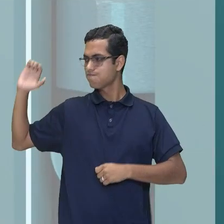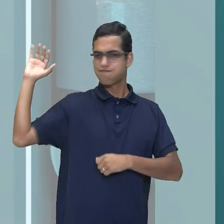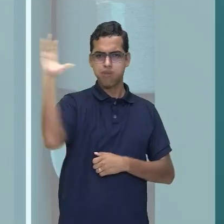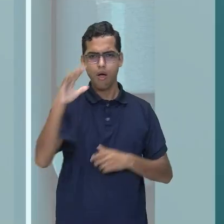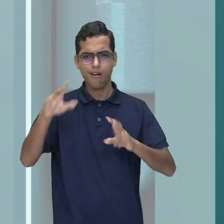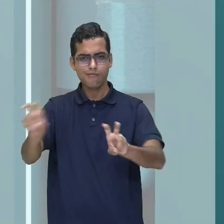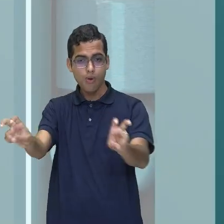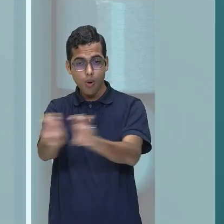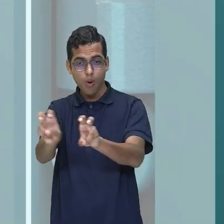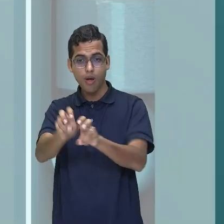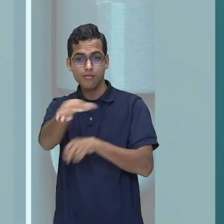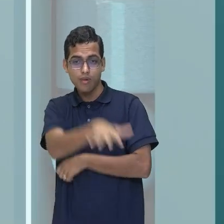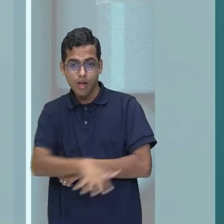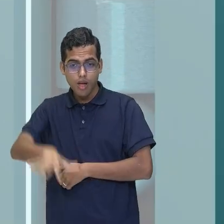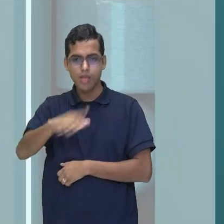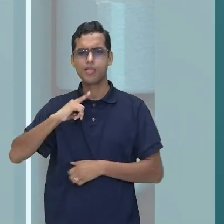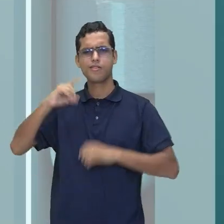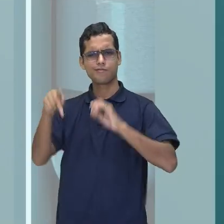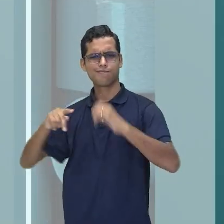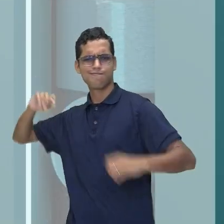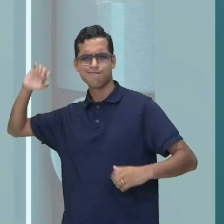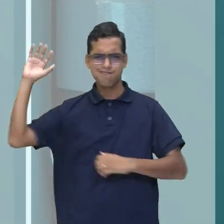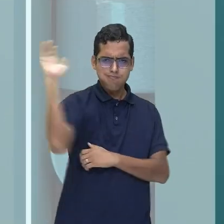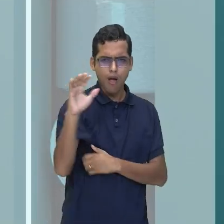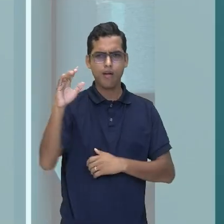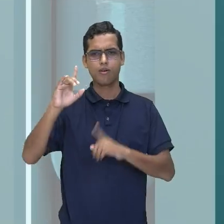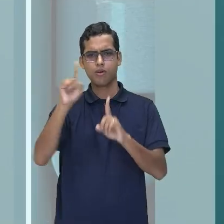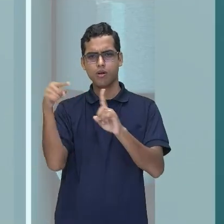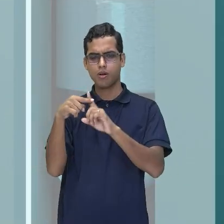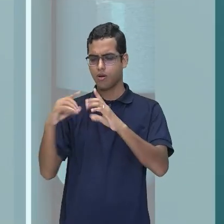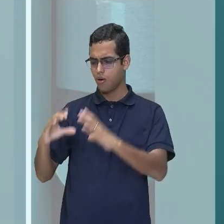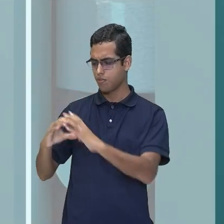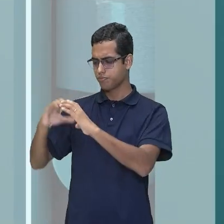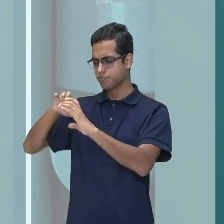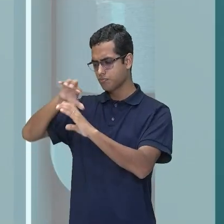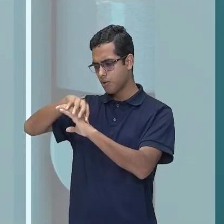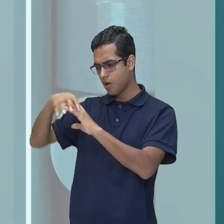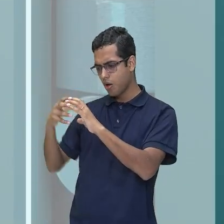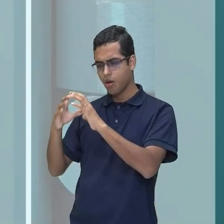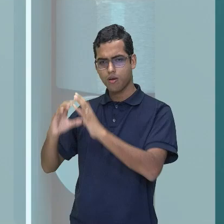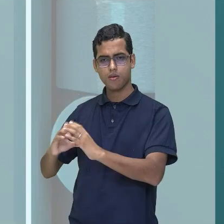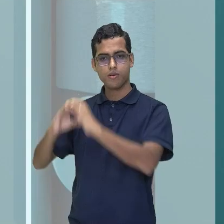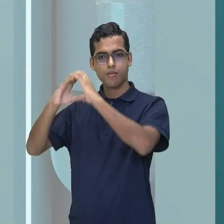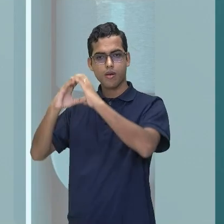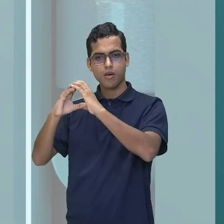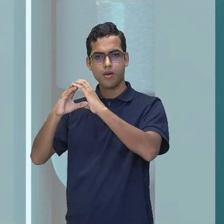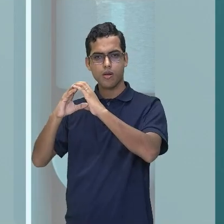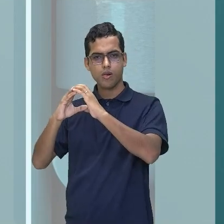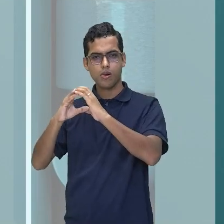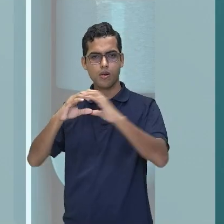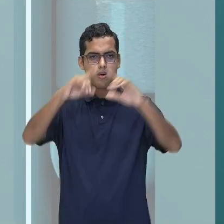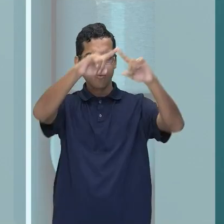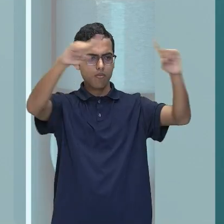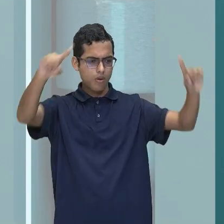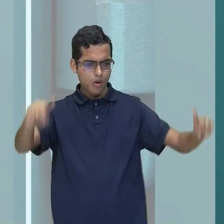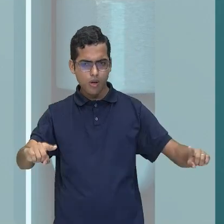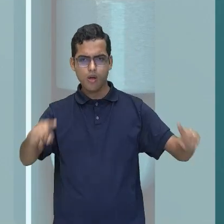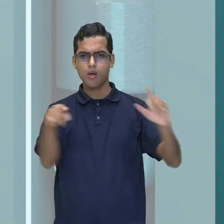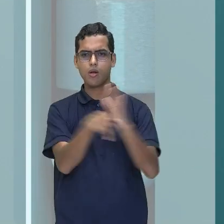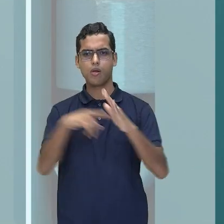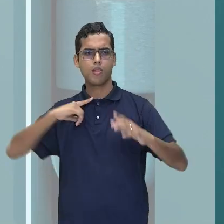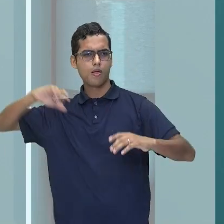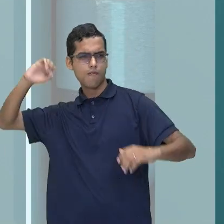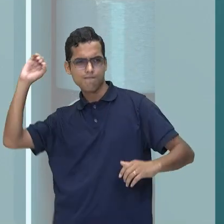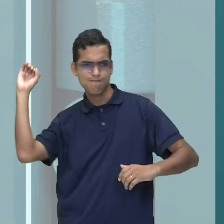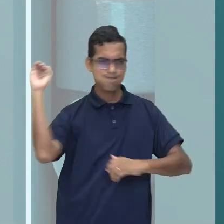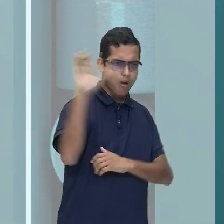e que tem como objetivo você arremessar a bola com as mãos em direção ao gol